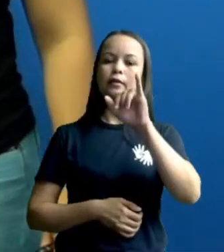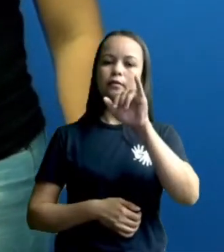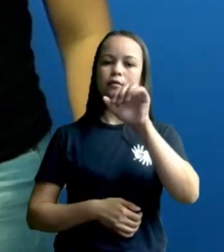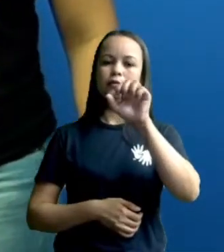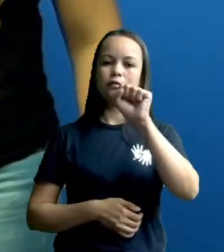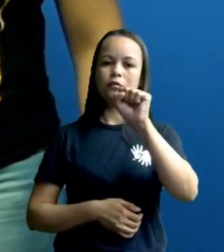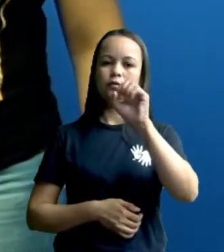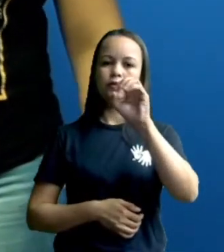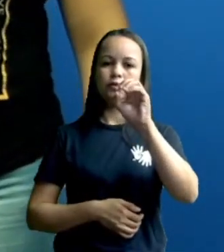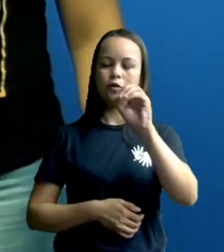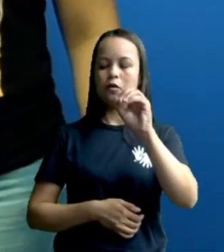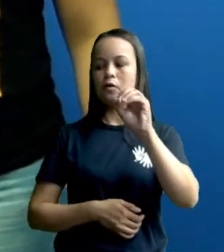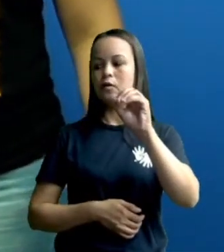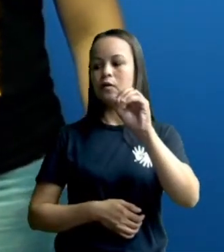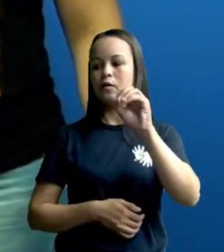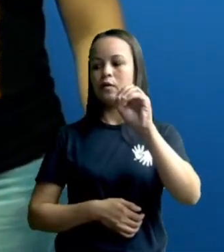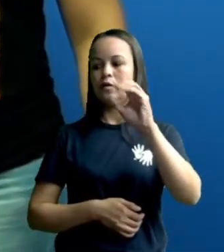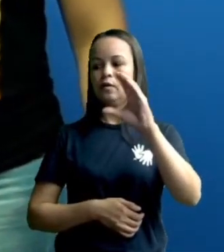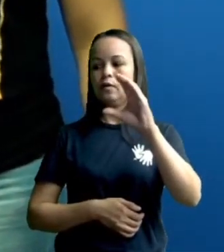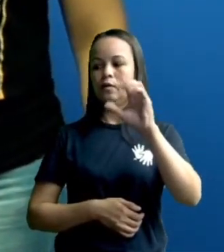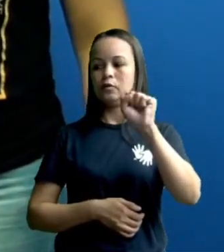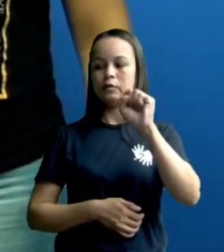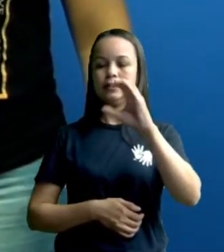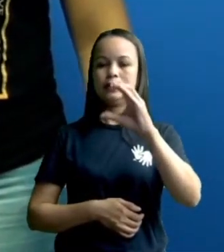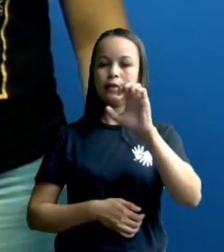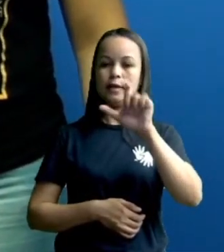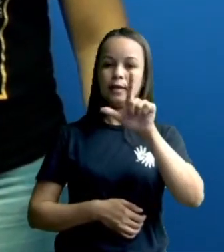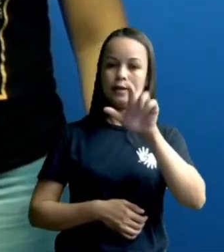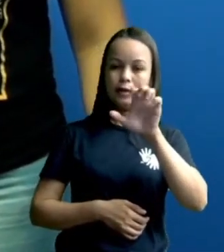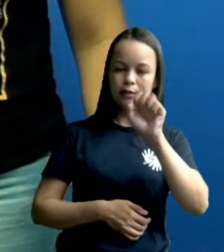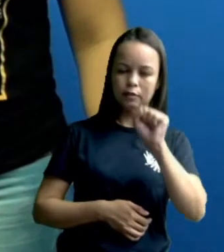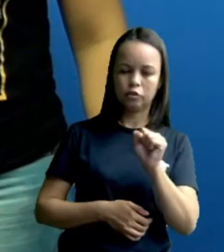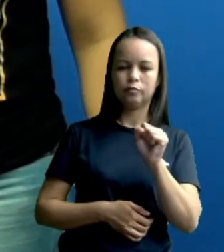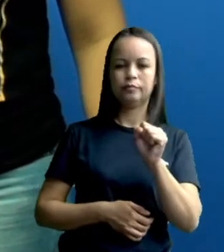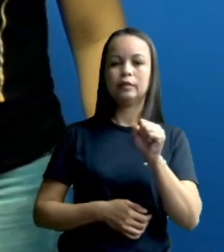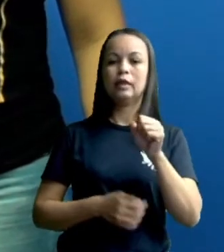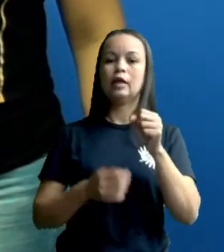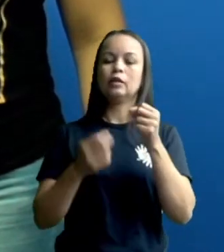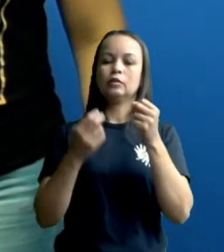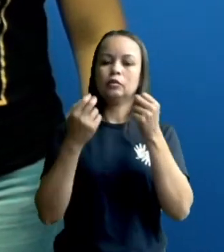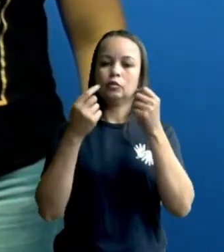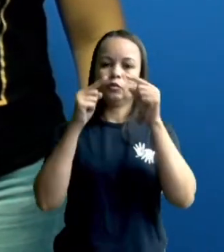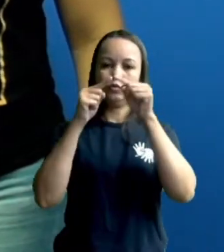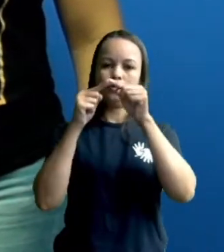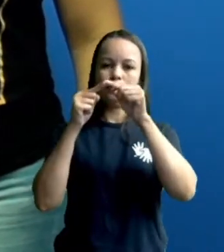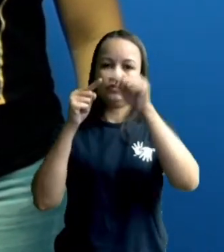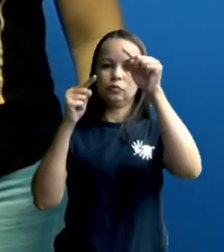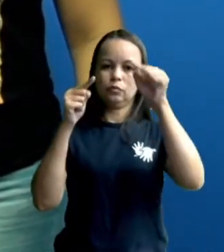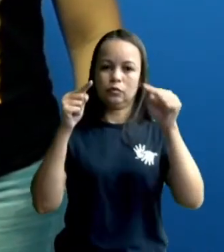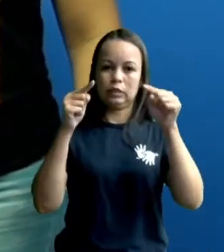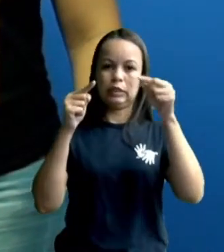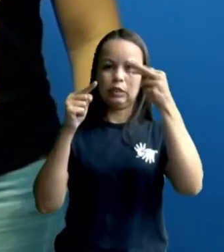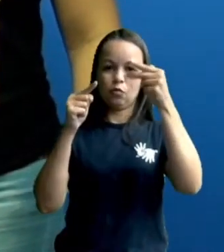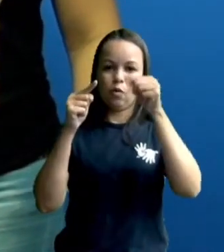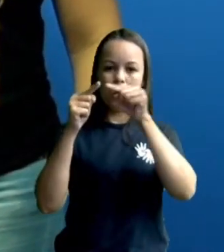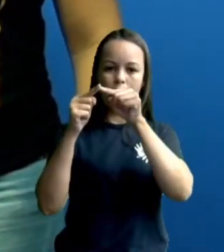de isósceles. Então, 2 lados iguais, um lado diferente,